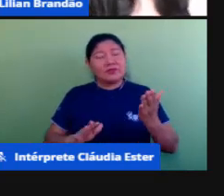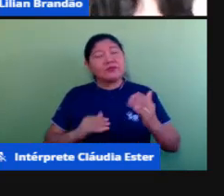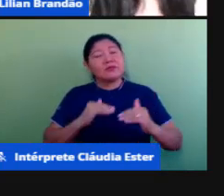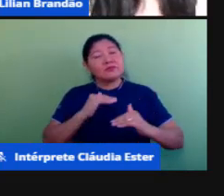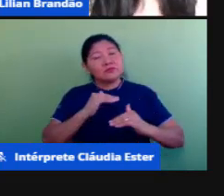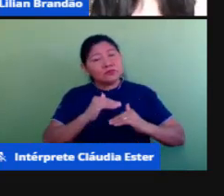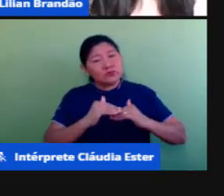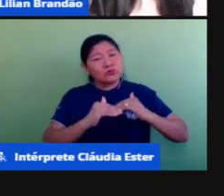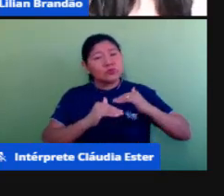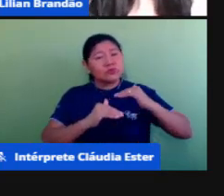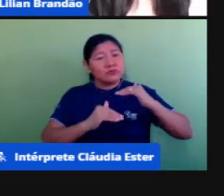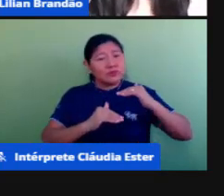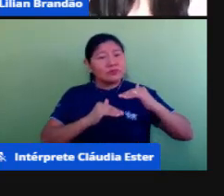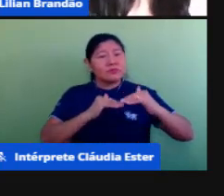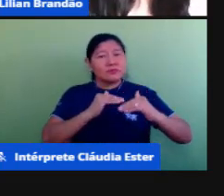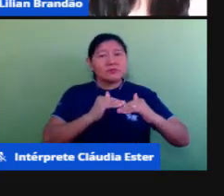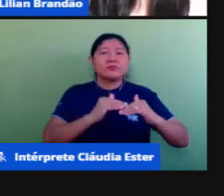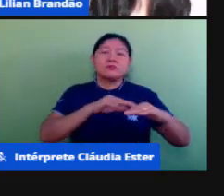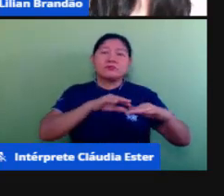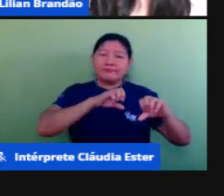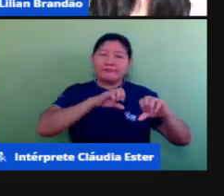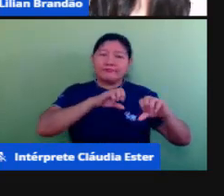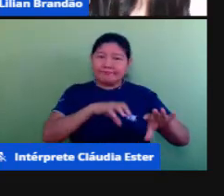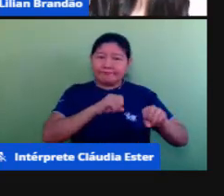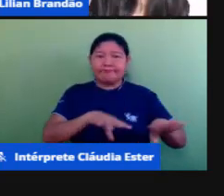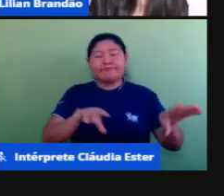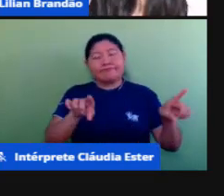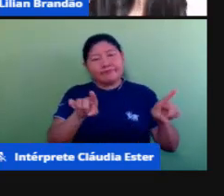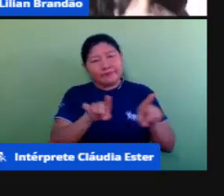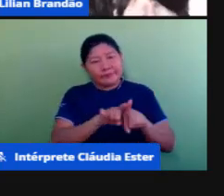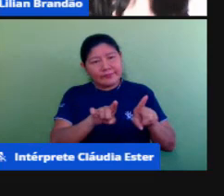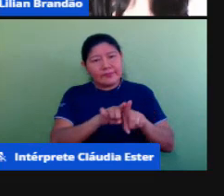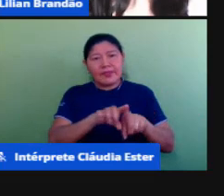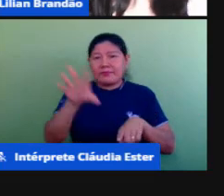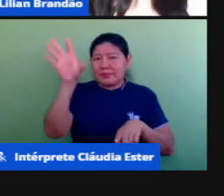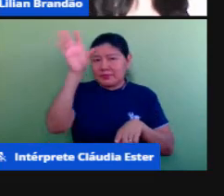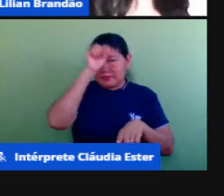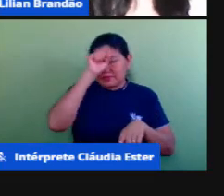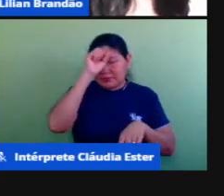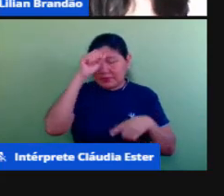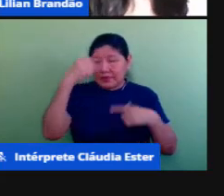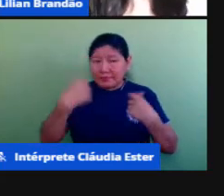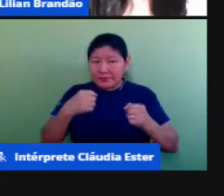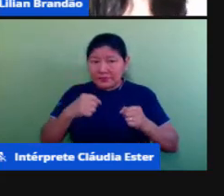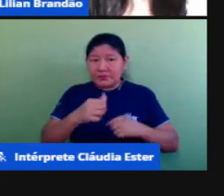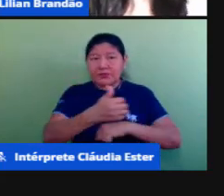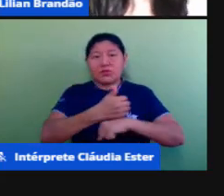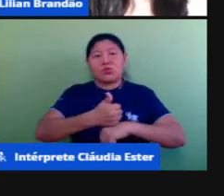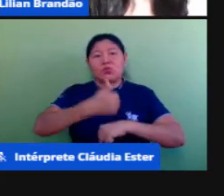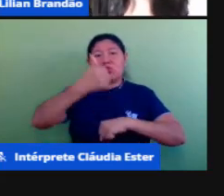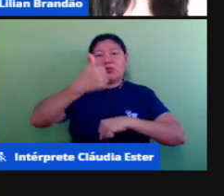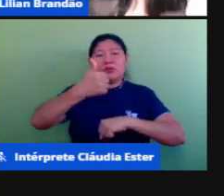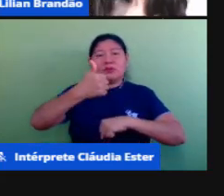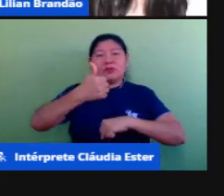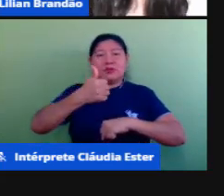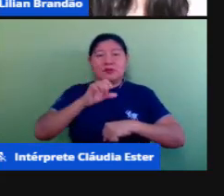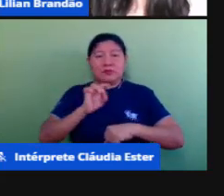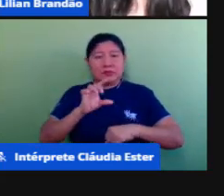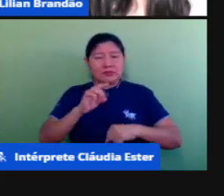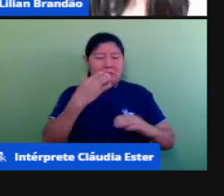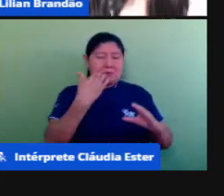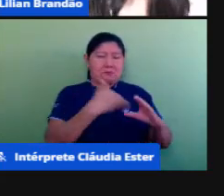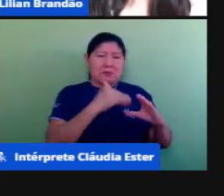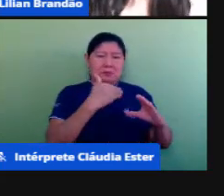ensino quanto o processo de aprendizagem flua. Flua, mas de que forma? Não como mero preenchimento de tempo, mas